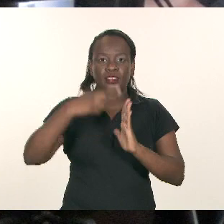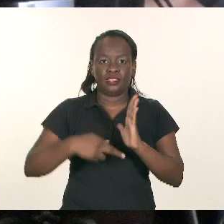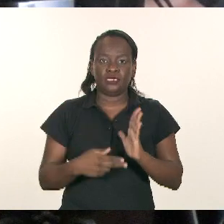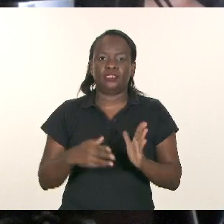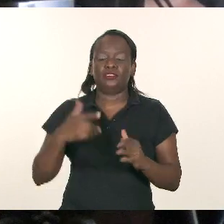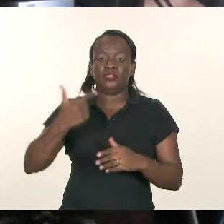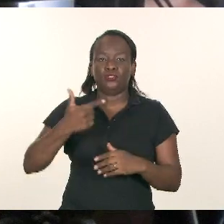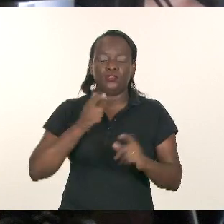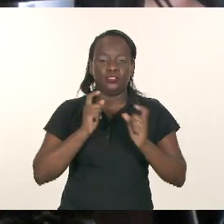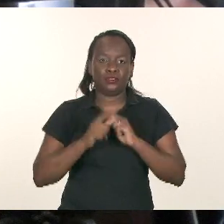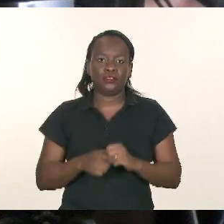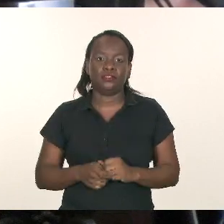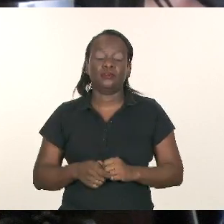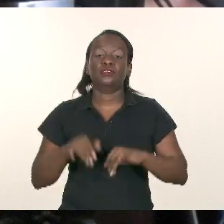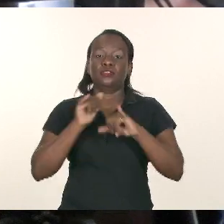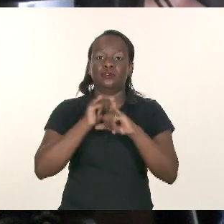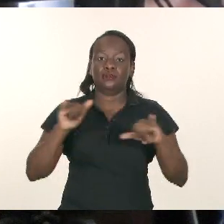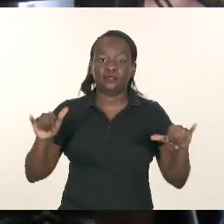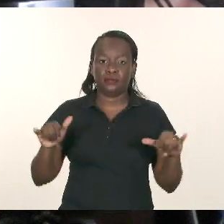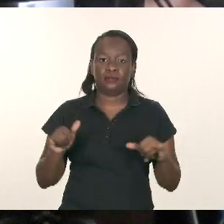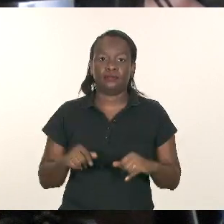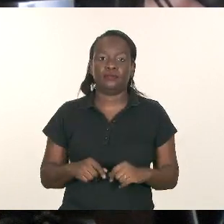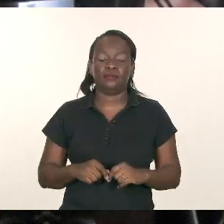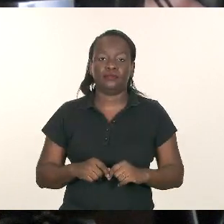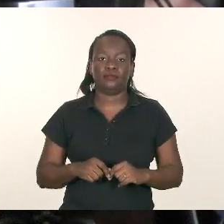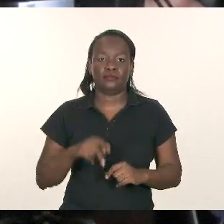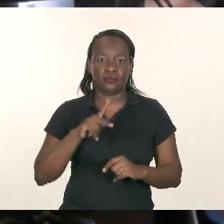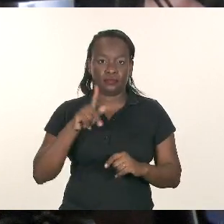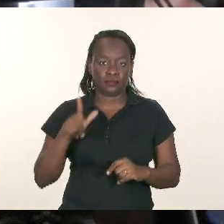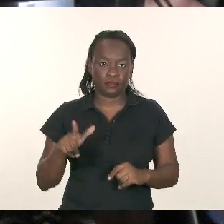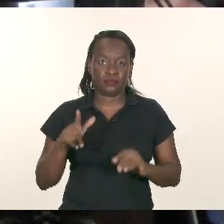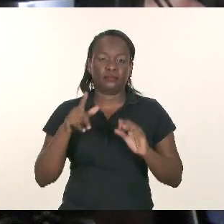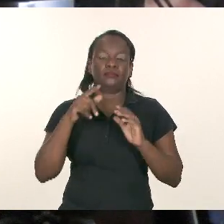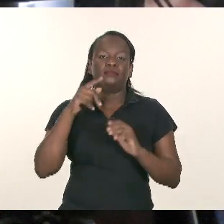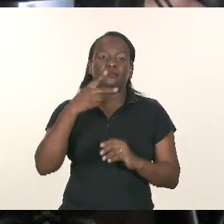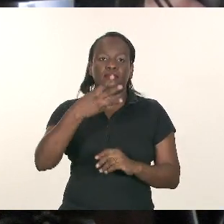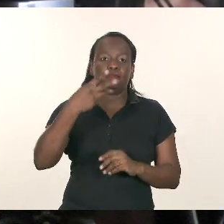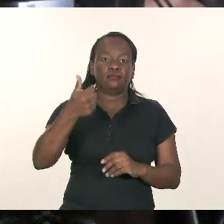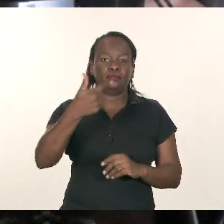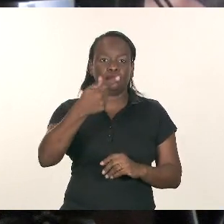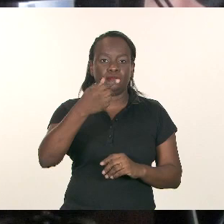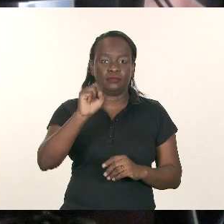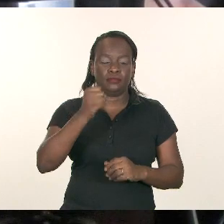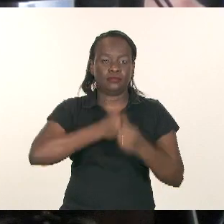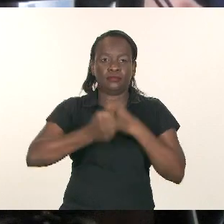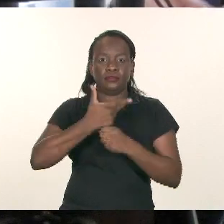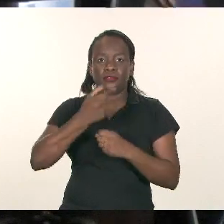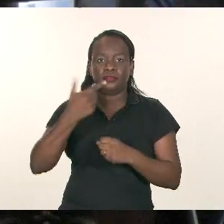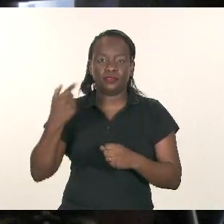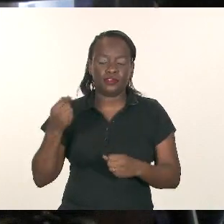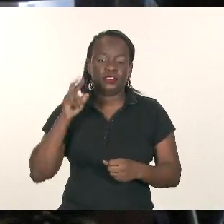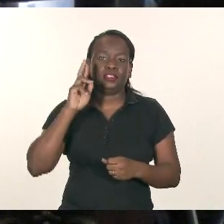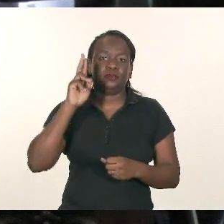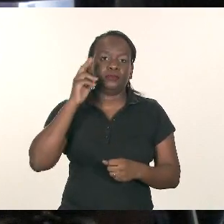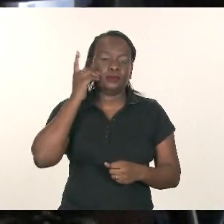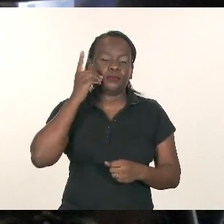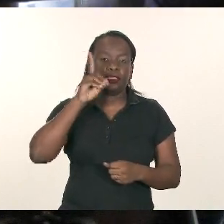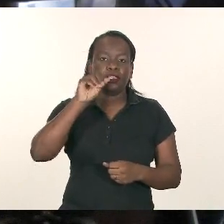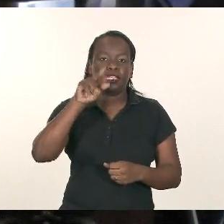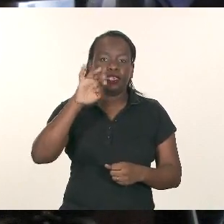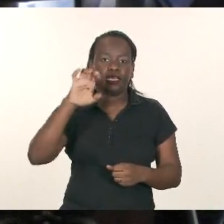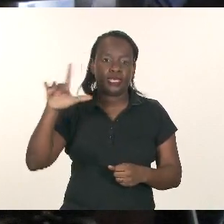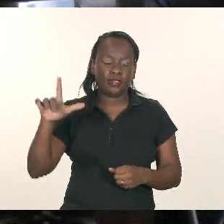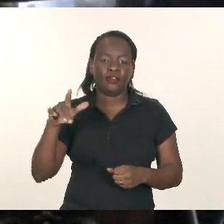para a segunda discussão. Anuncio projeto de lei 3178 de 2020, de autoria do deputado Daniel Librelon, que